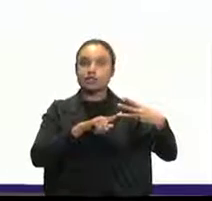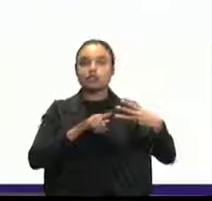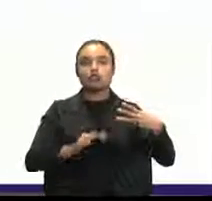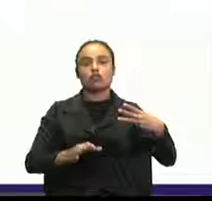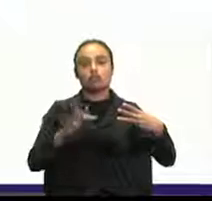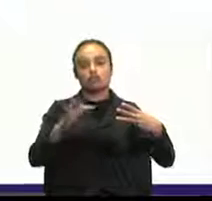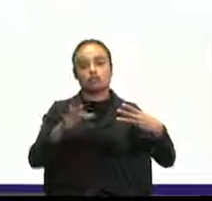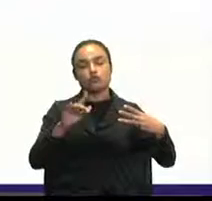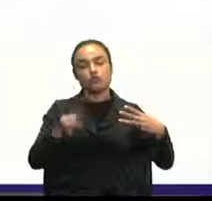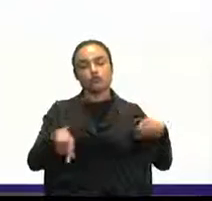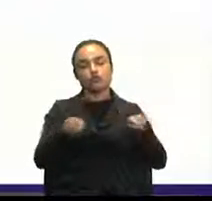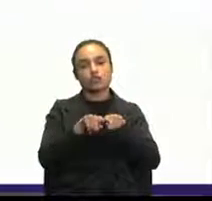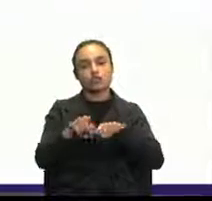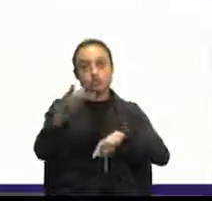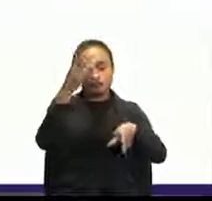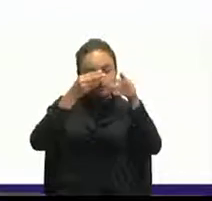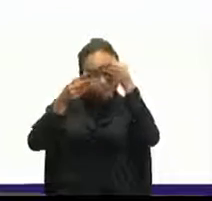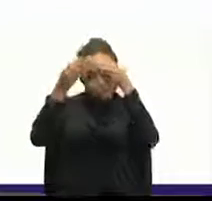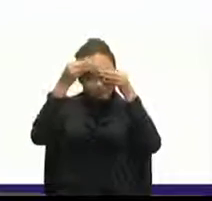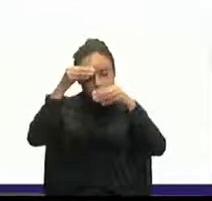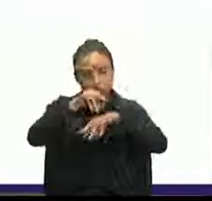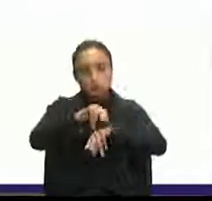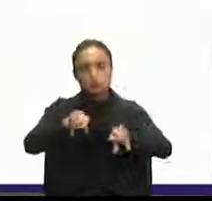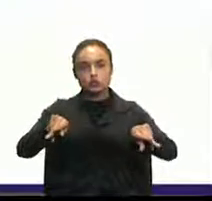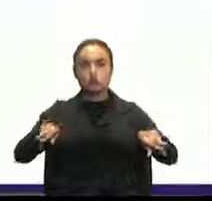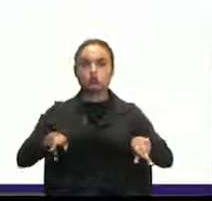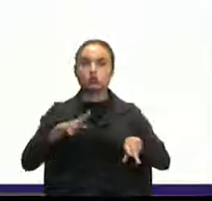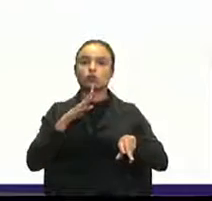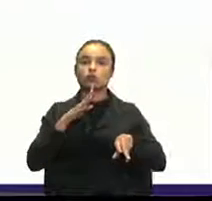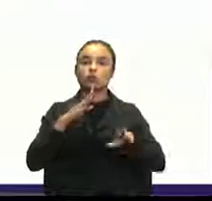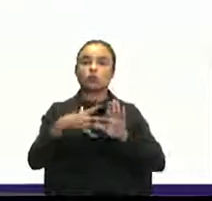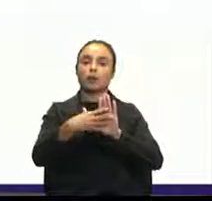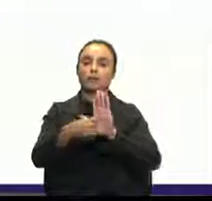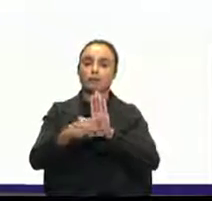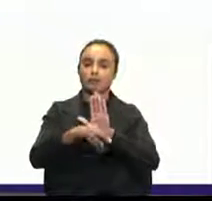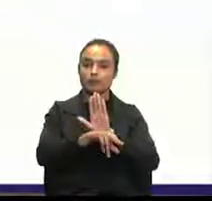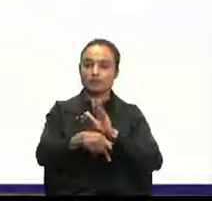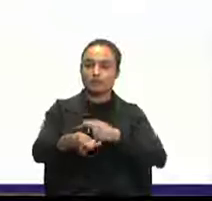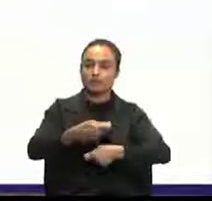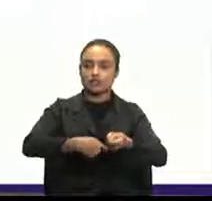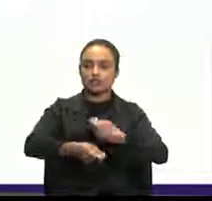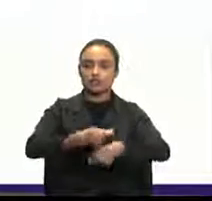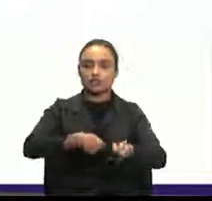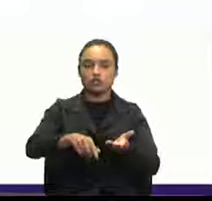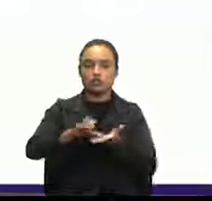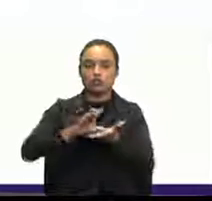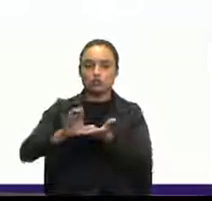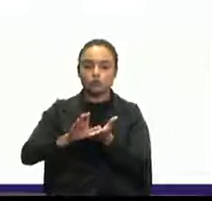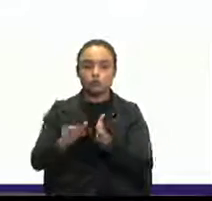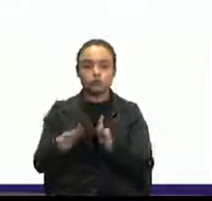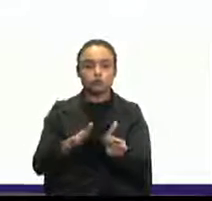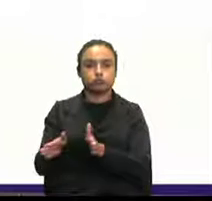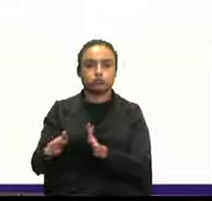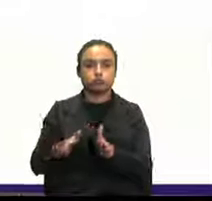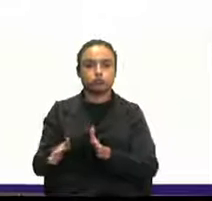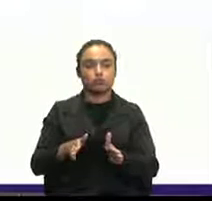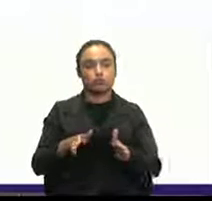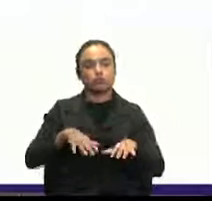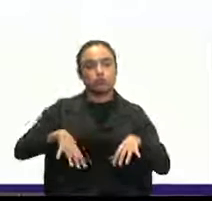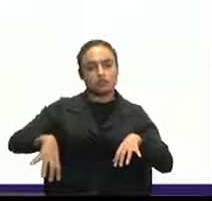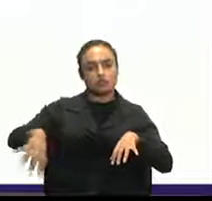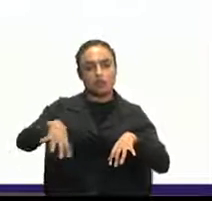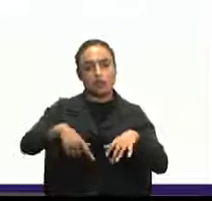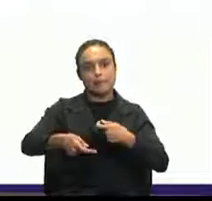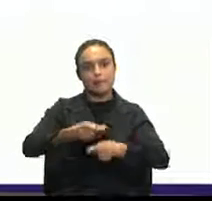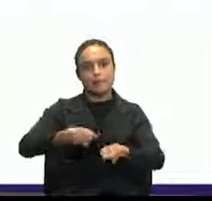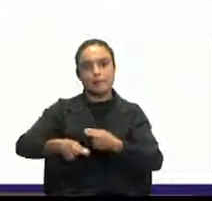e adquirir o conhecimento sobre esses mecanismos de funcionamento e captação de recursos no mercado financeiro primeiramente eu